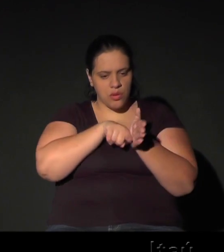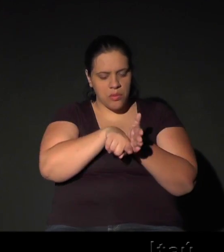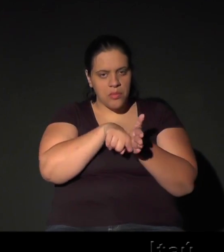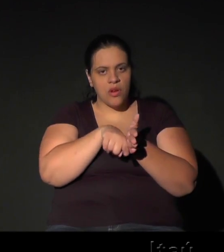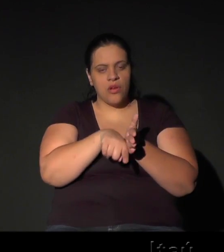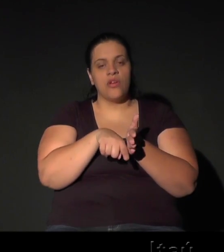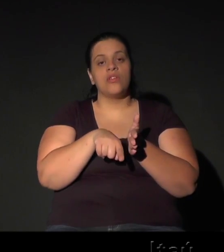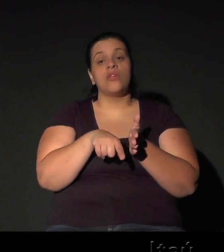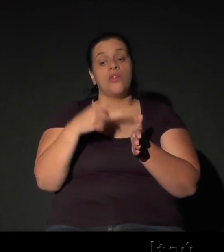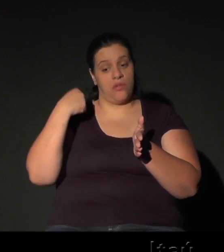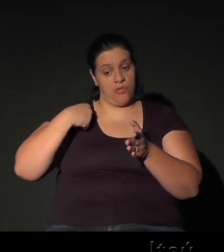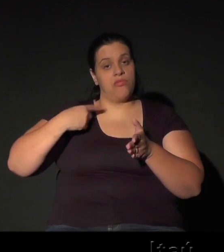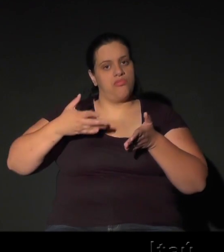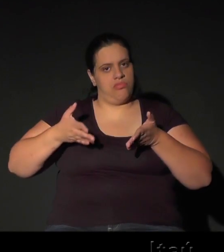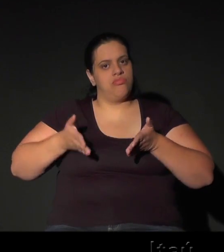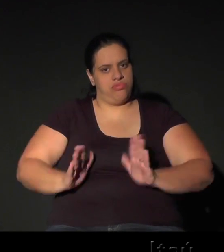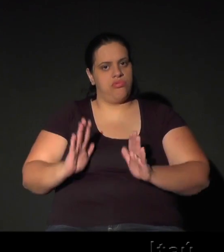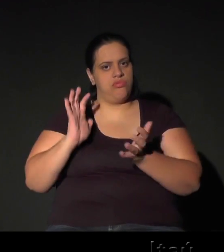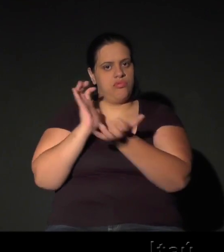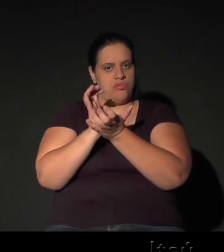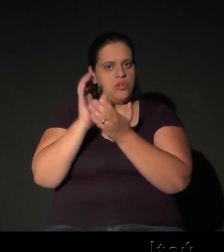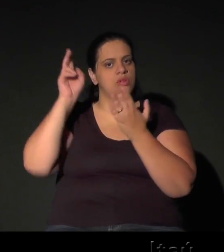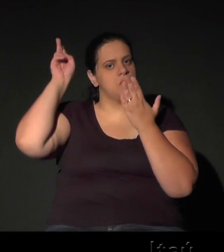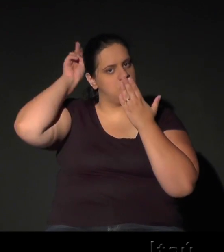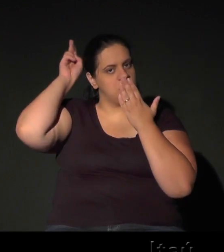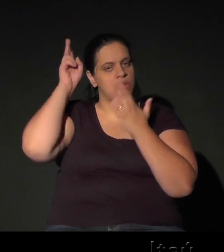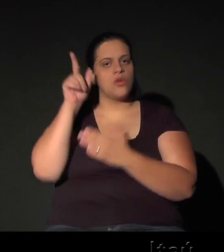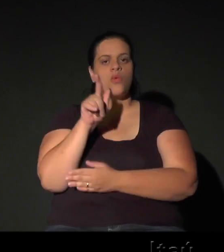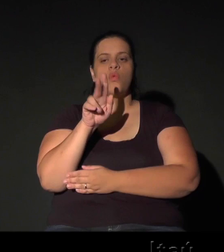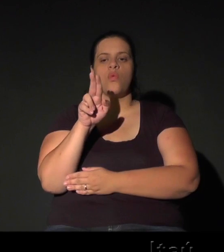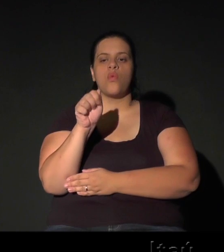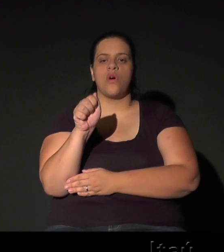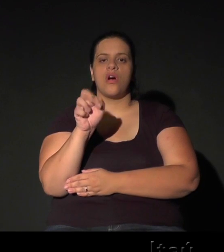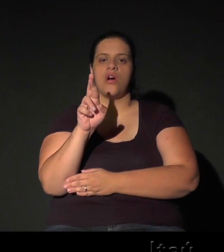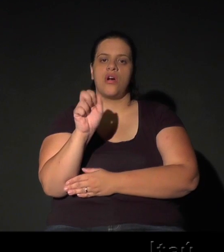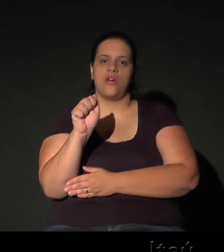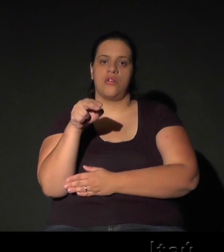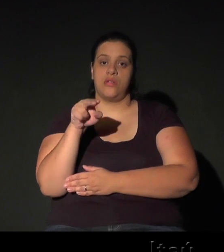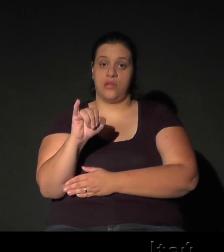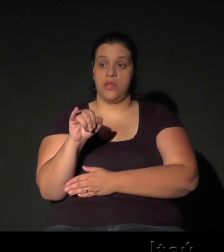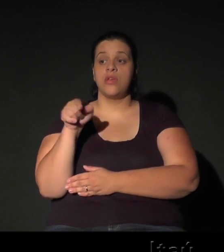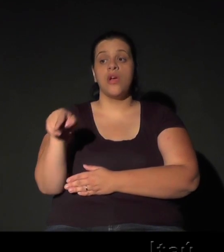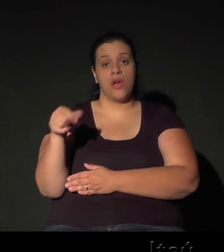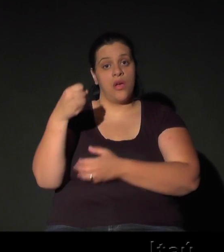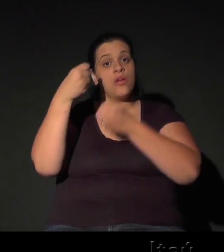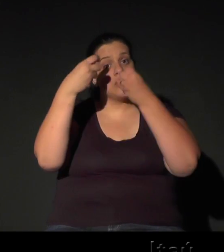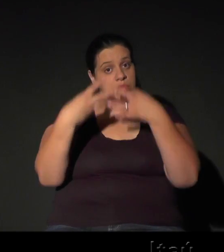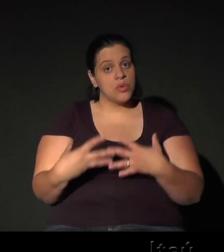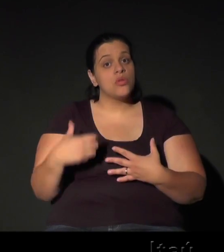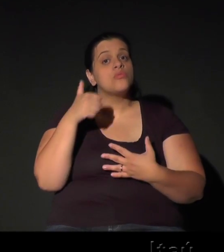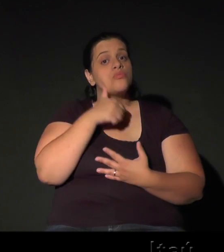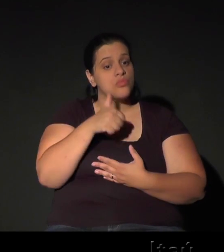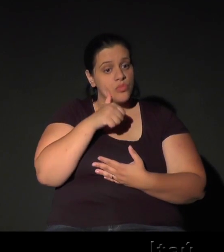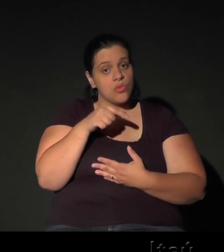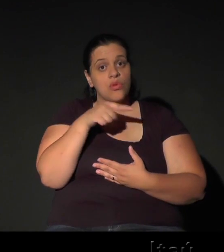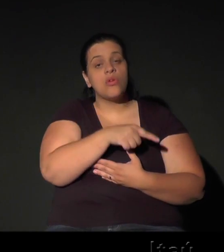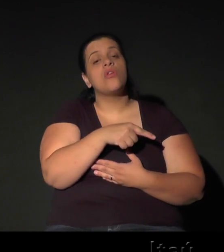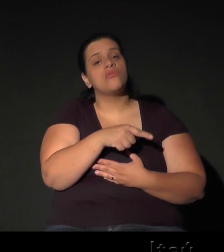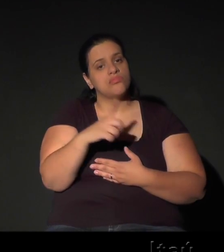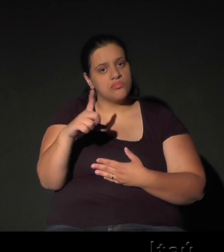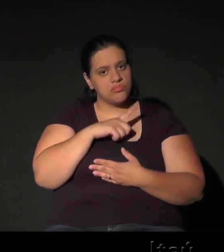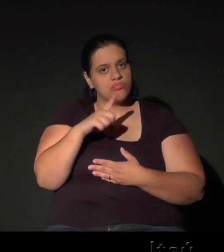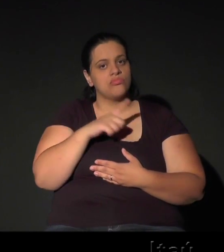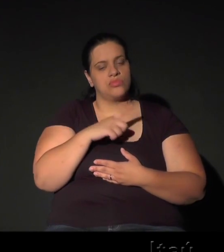que de origem indígena também e que conta realmente essa história que a mulher tinha sua